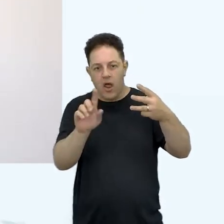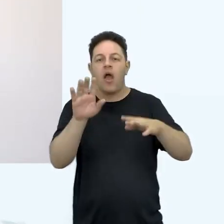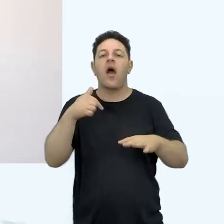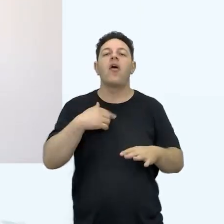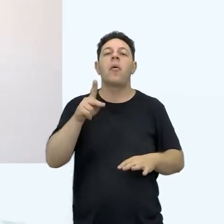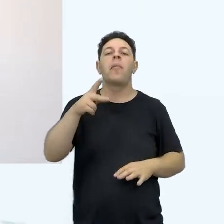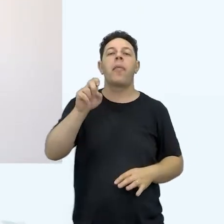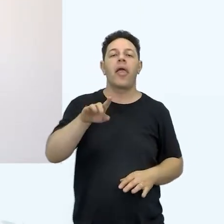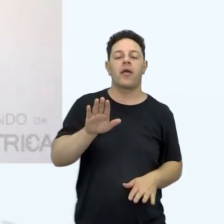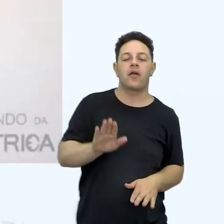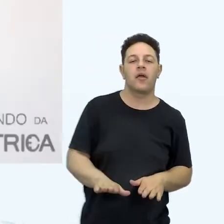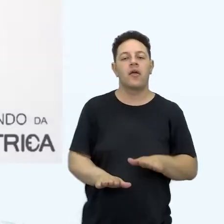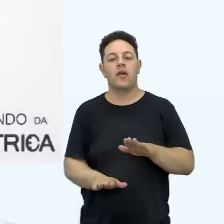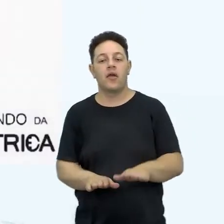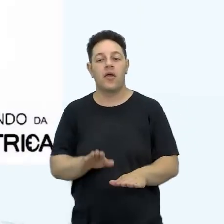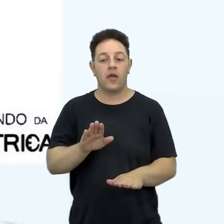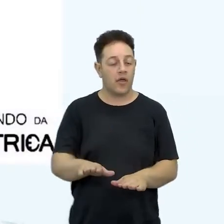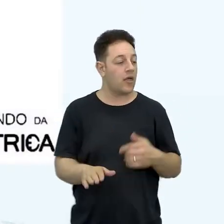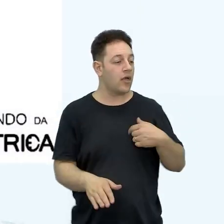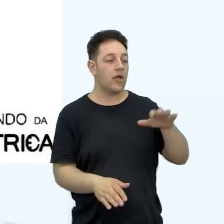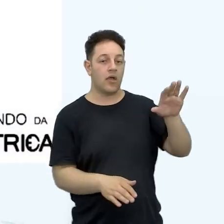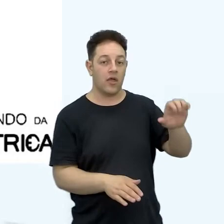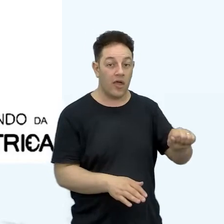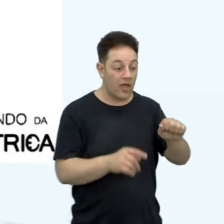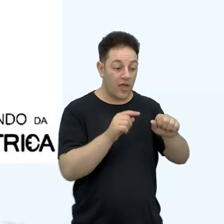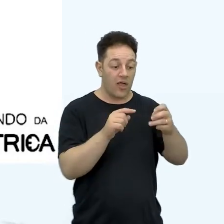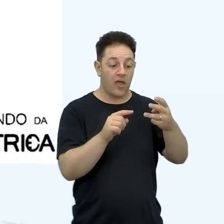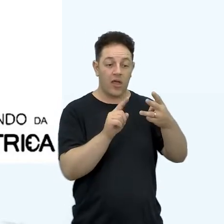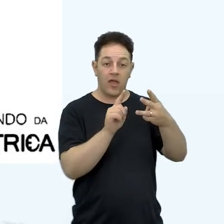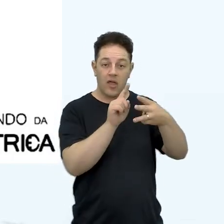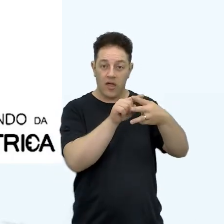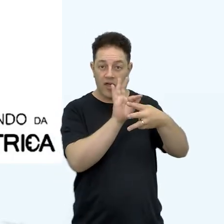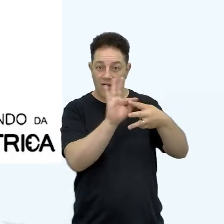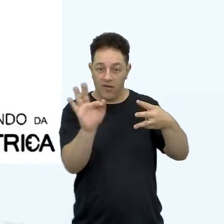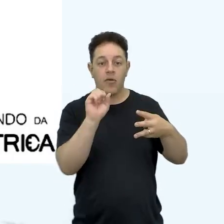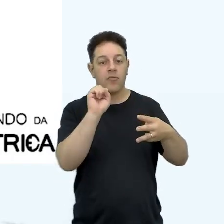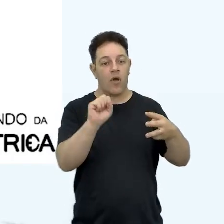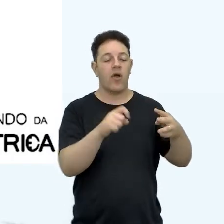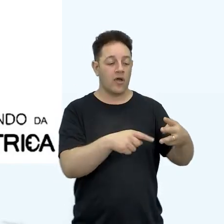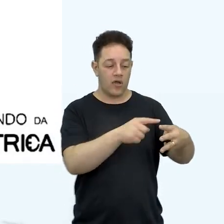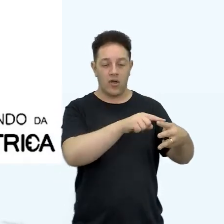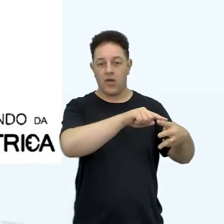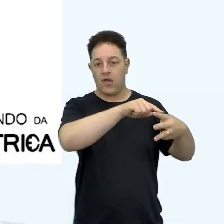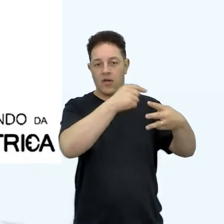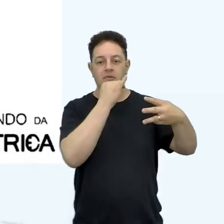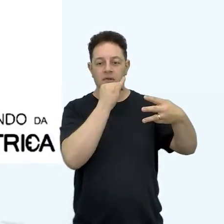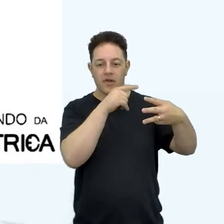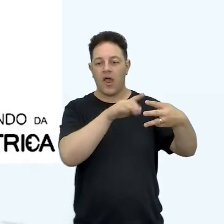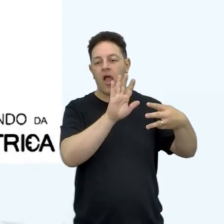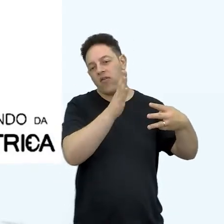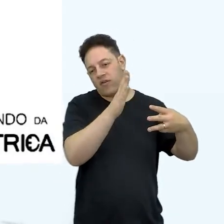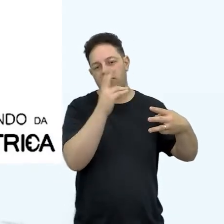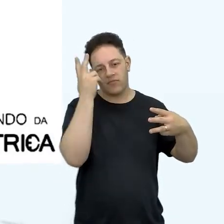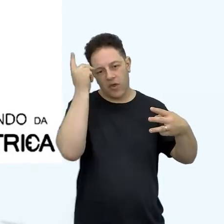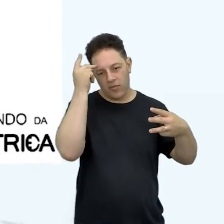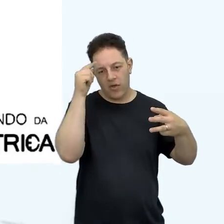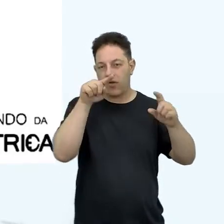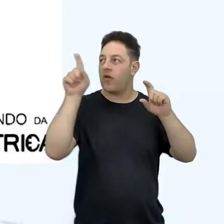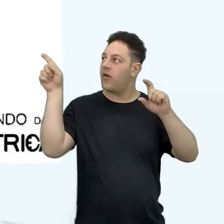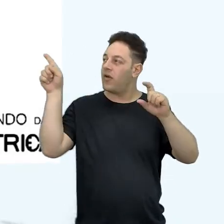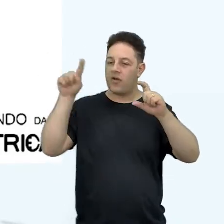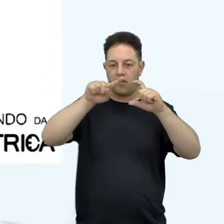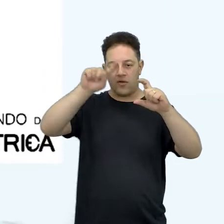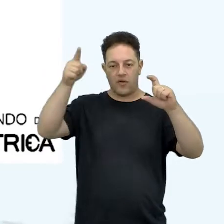descalço, né, com o pé no chão e pegar no cabo de fase, vai fluir uma corrente que estava a princípio dentro de um